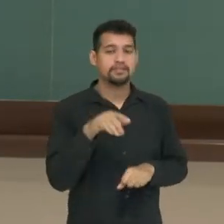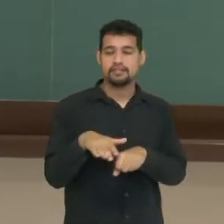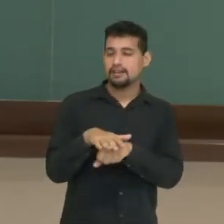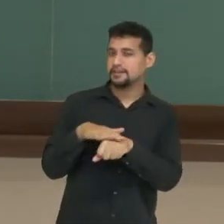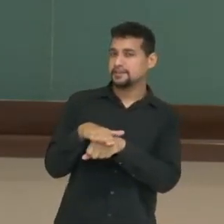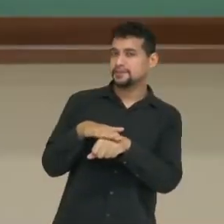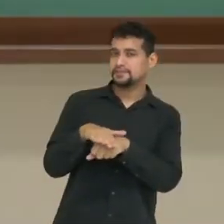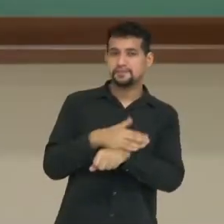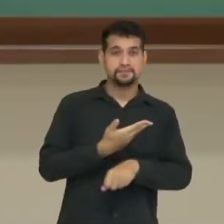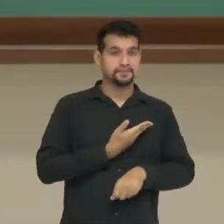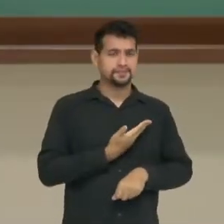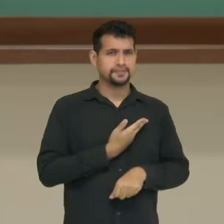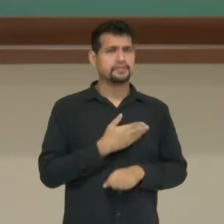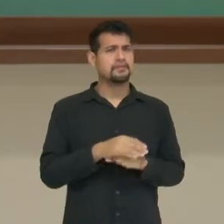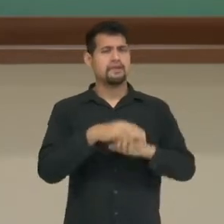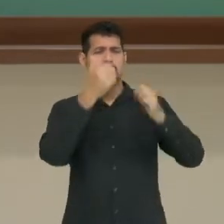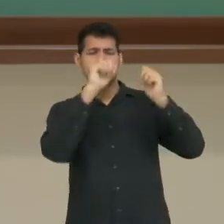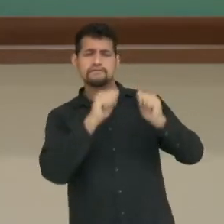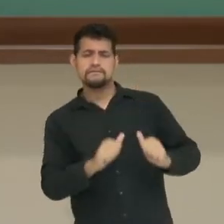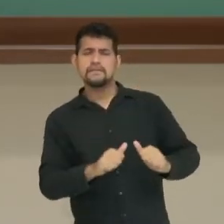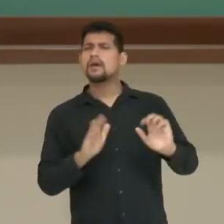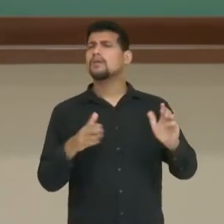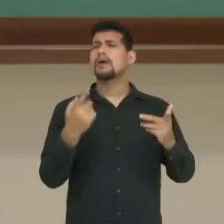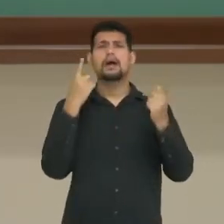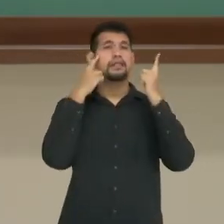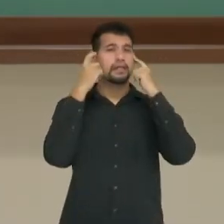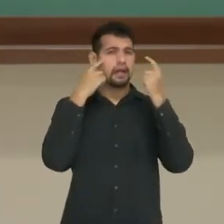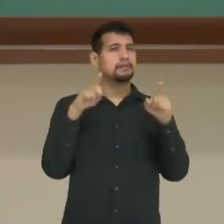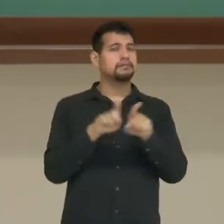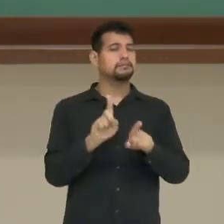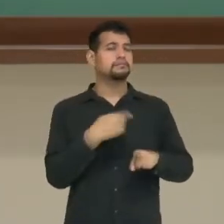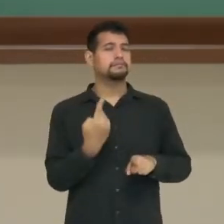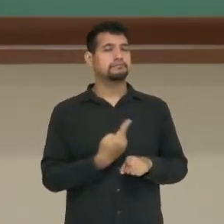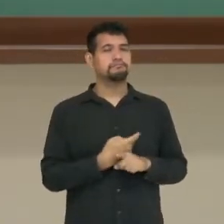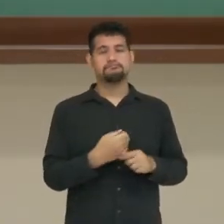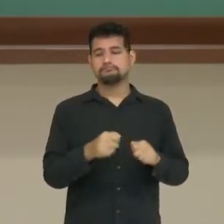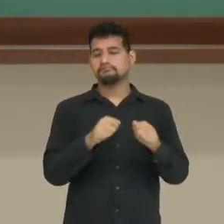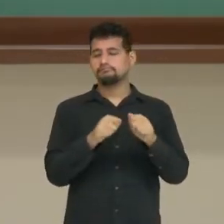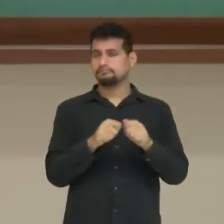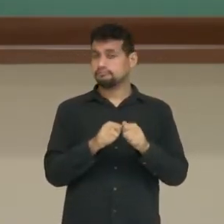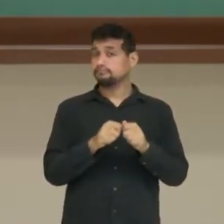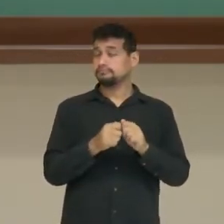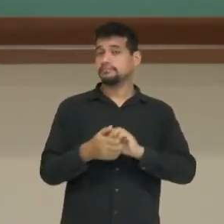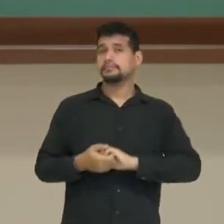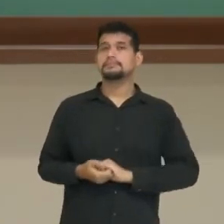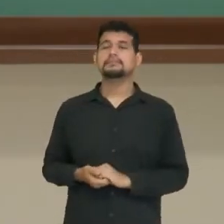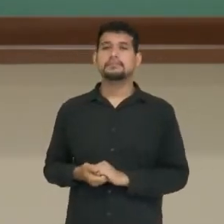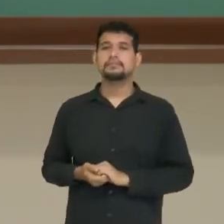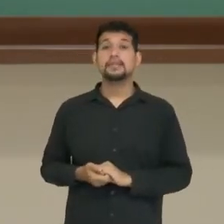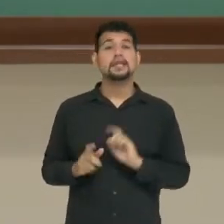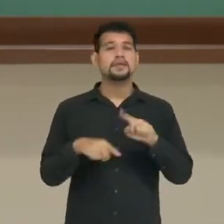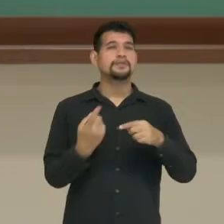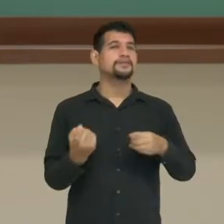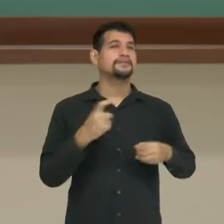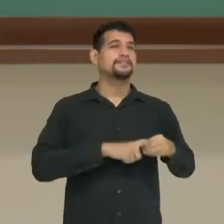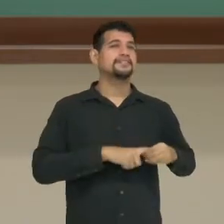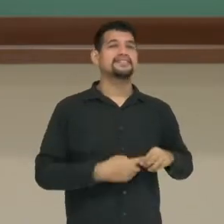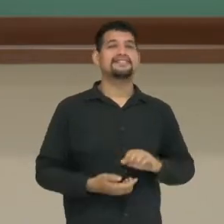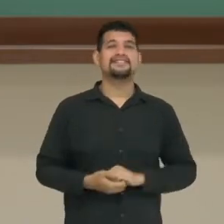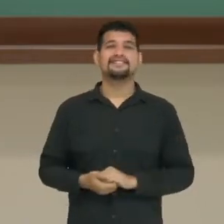com o colega aí, vamos ver quais são as possibilidades que a gente vai tratar nesse editorial e voltamos a seguir.